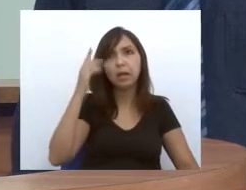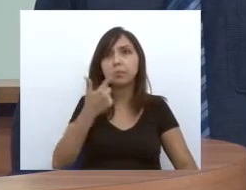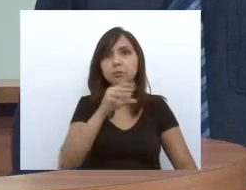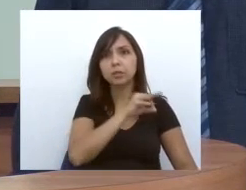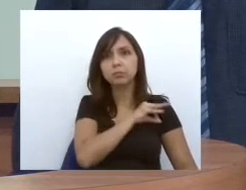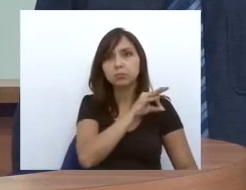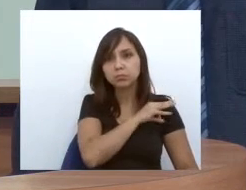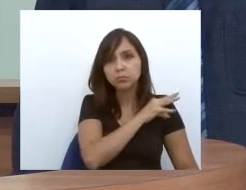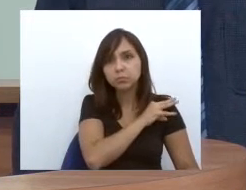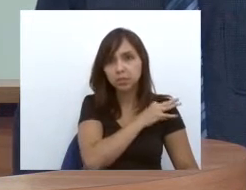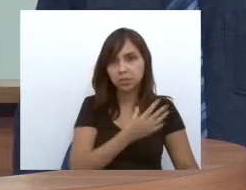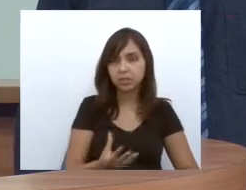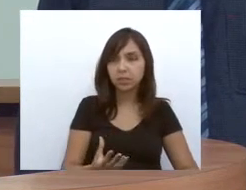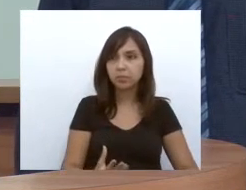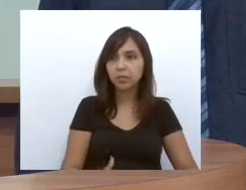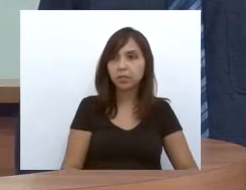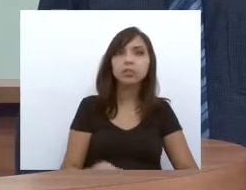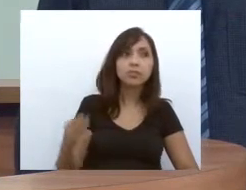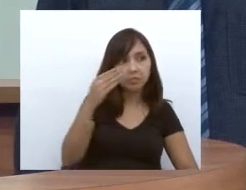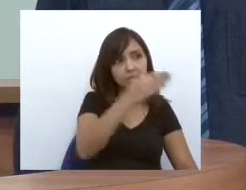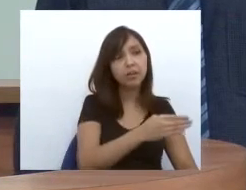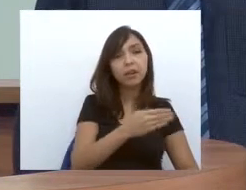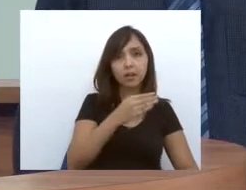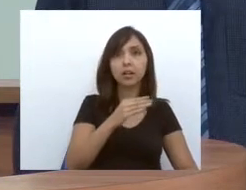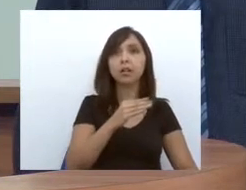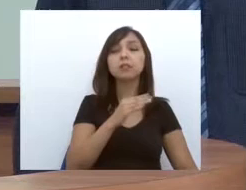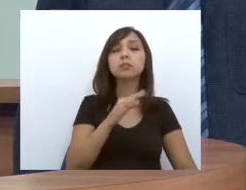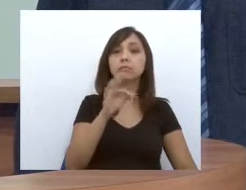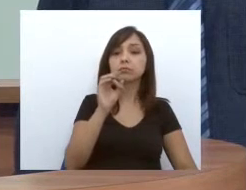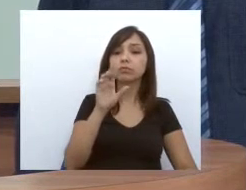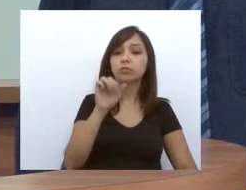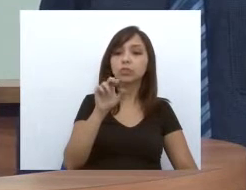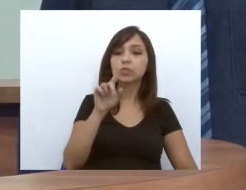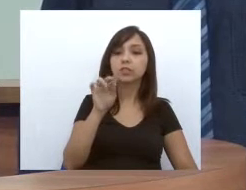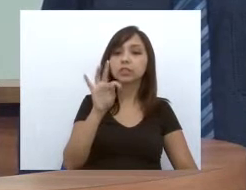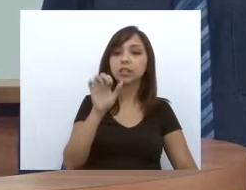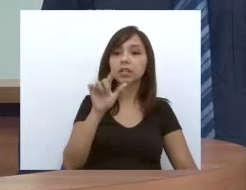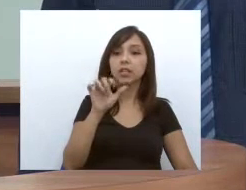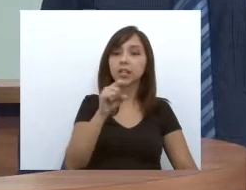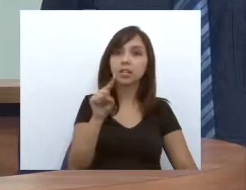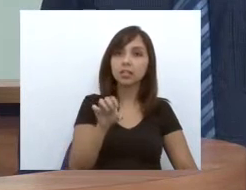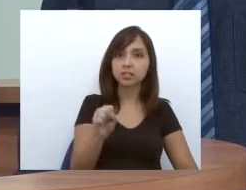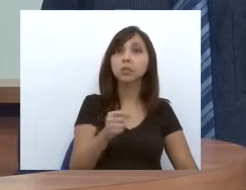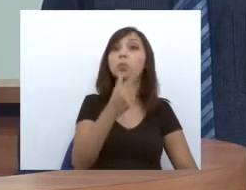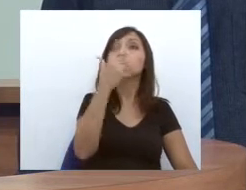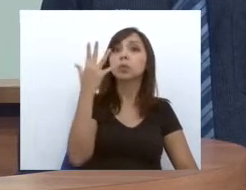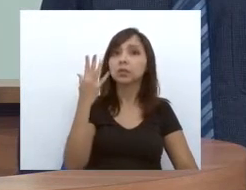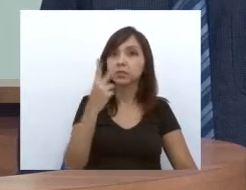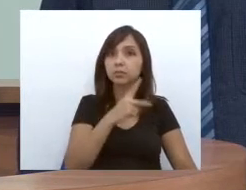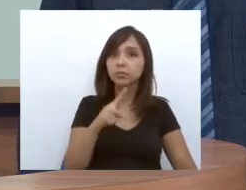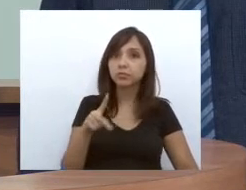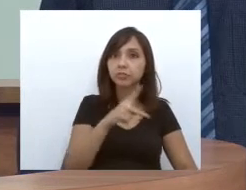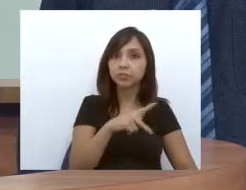policiamento? Vão lá no Fortaleza 2, lá e vão ver quantos carros de professores já foram